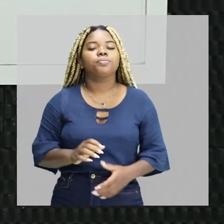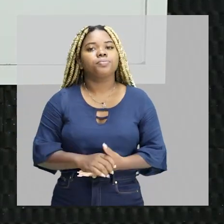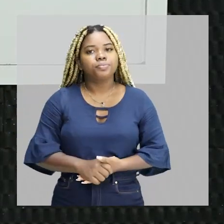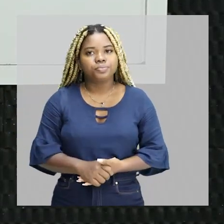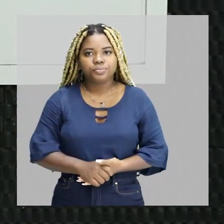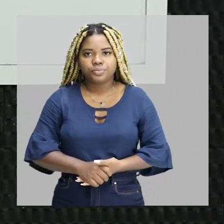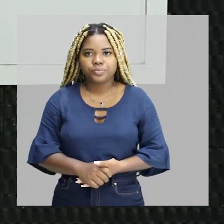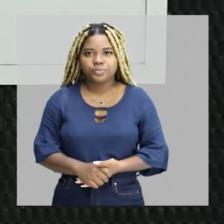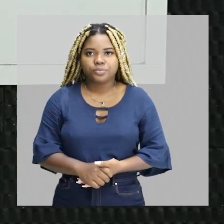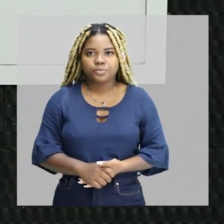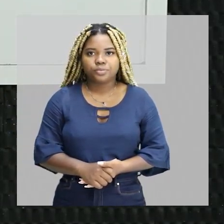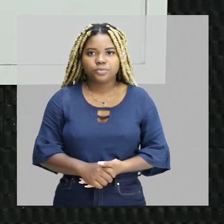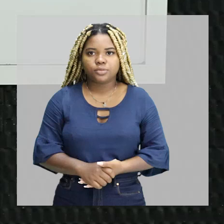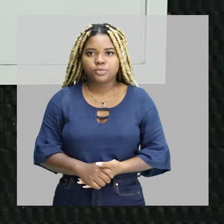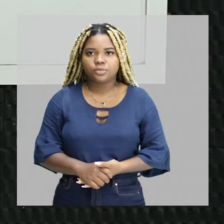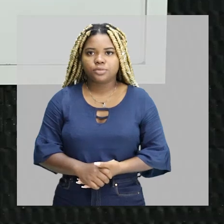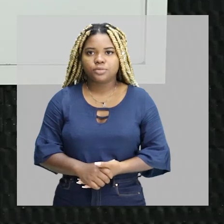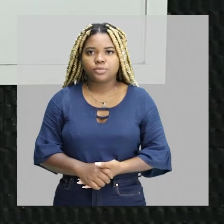o volume, tá certo?